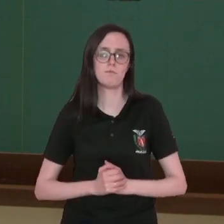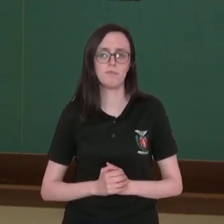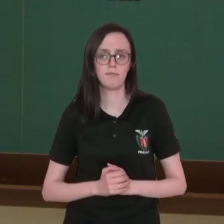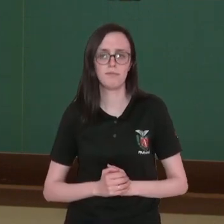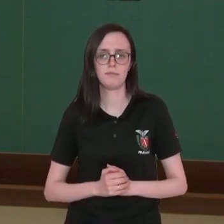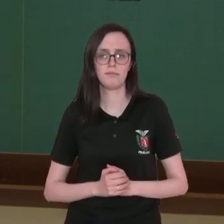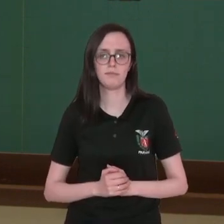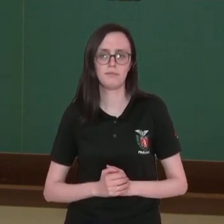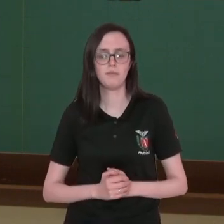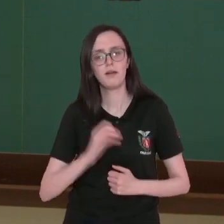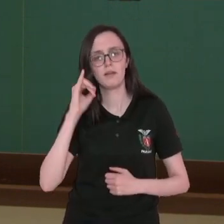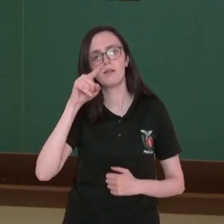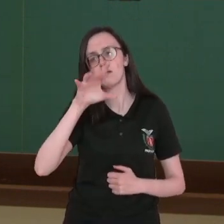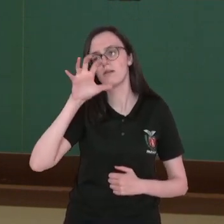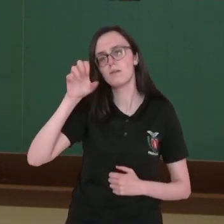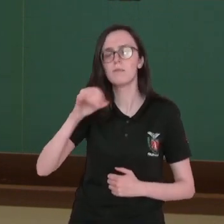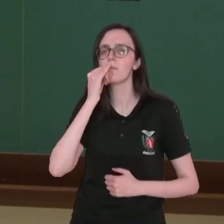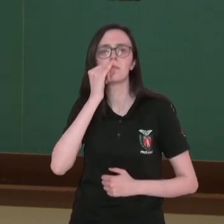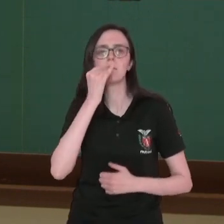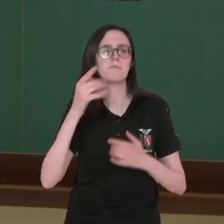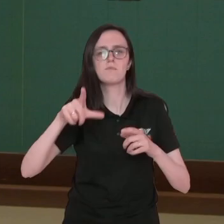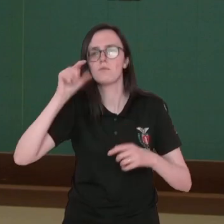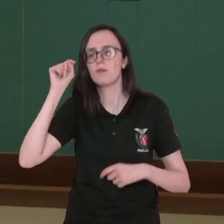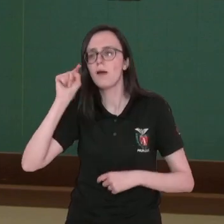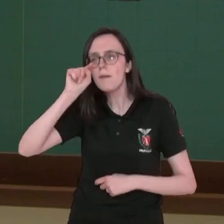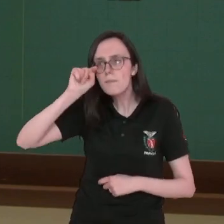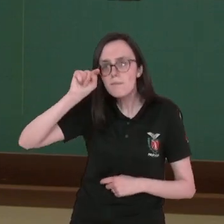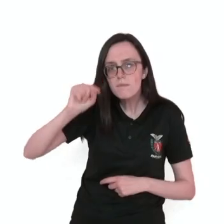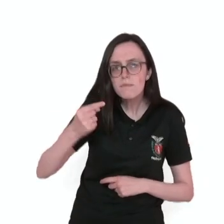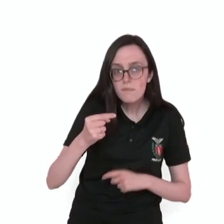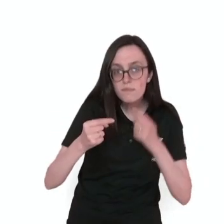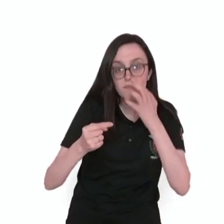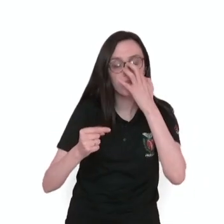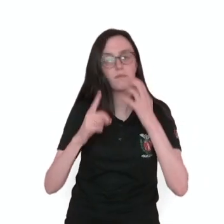Ó, se você pegar e colocar um ponto aqui, você tem